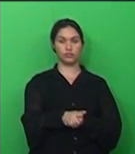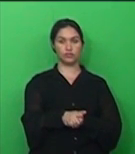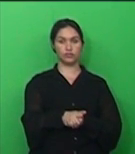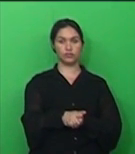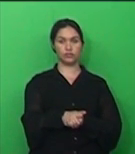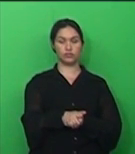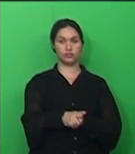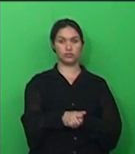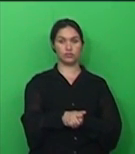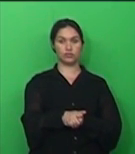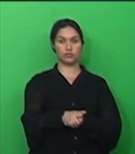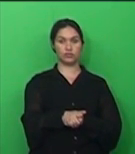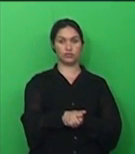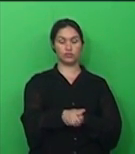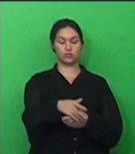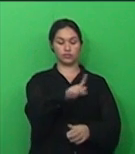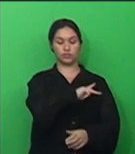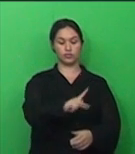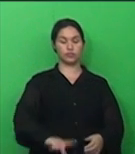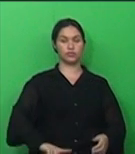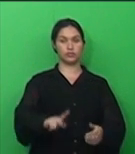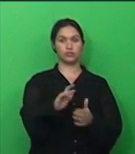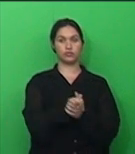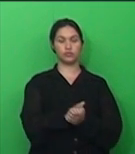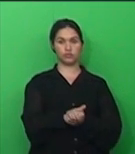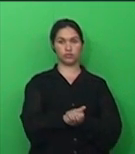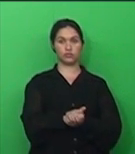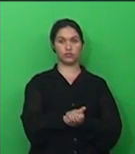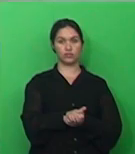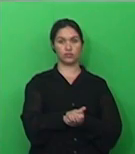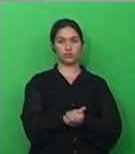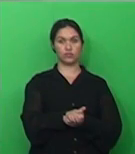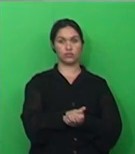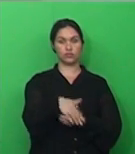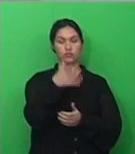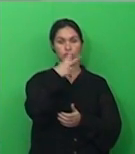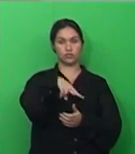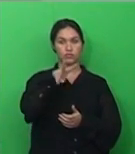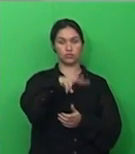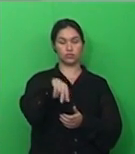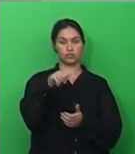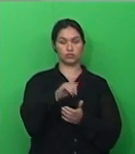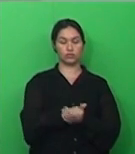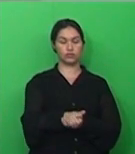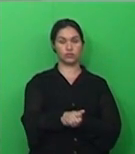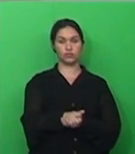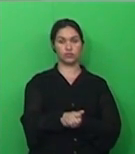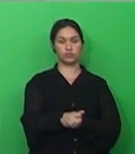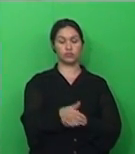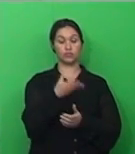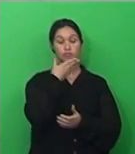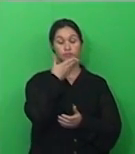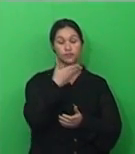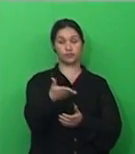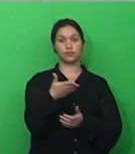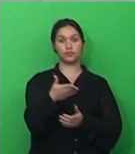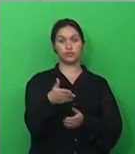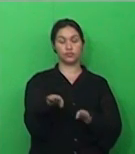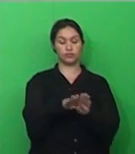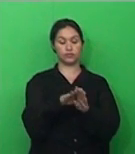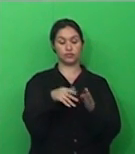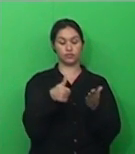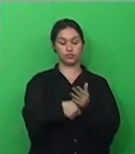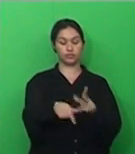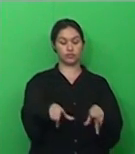Tem? Senhor presidente, demais vereadores, peço também, né, a aprovação